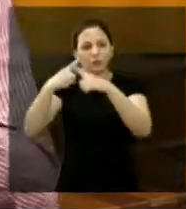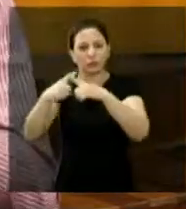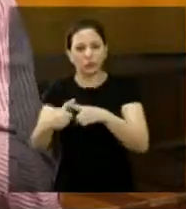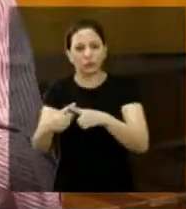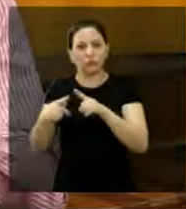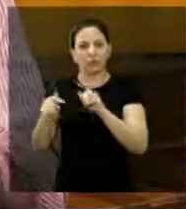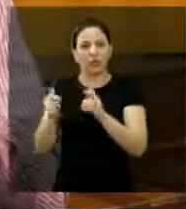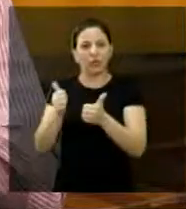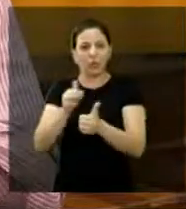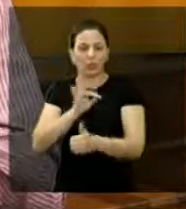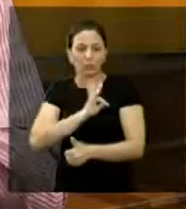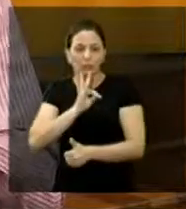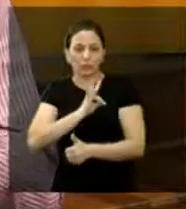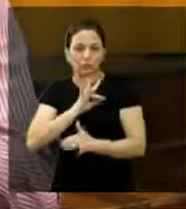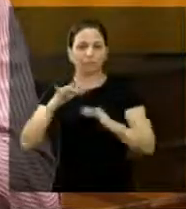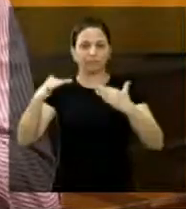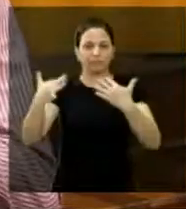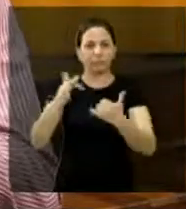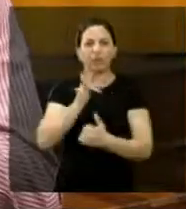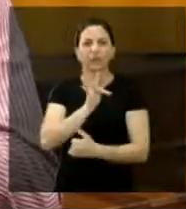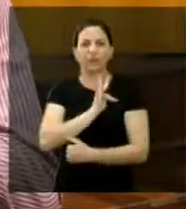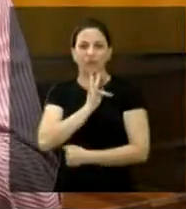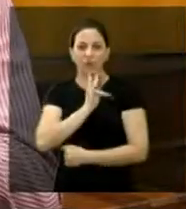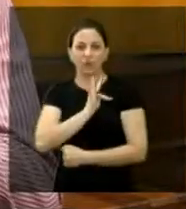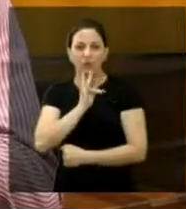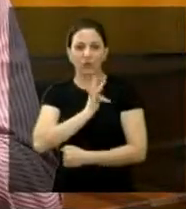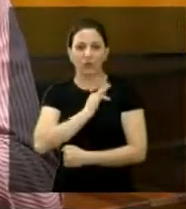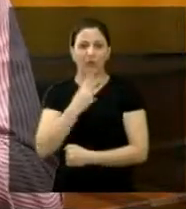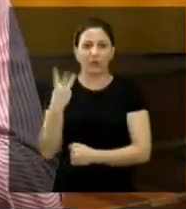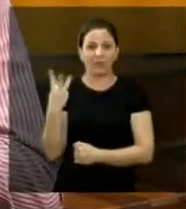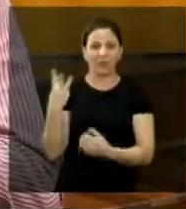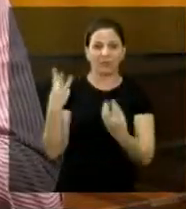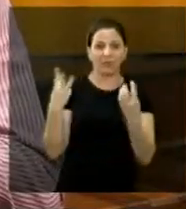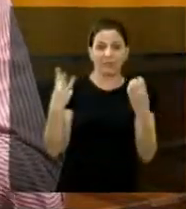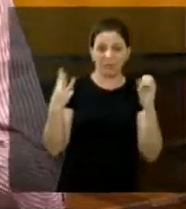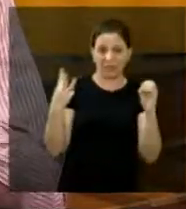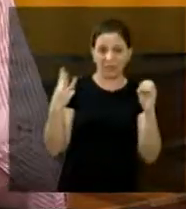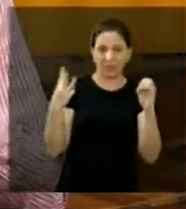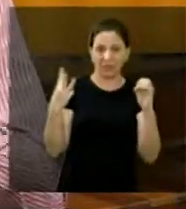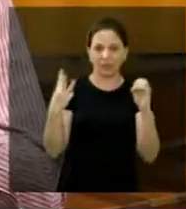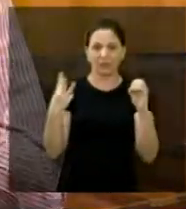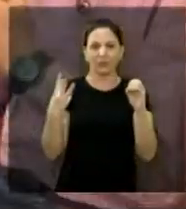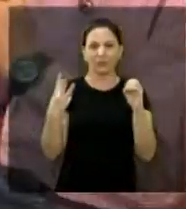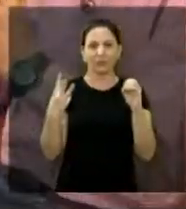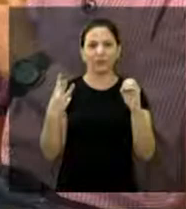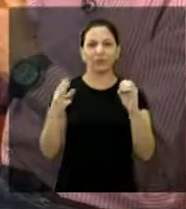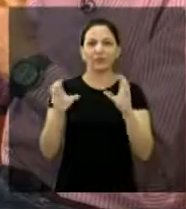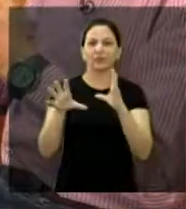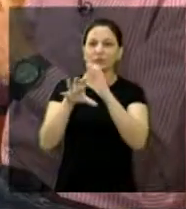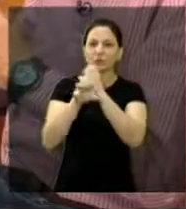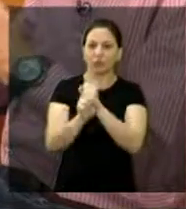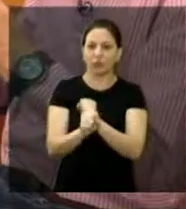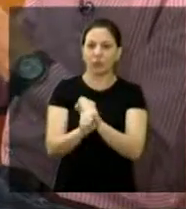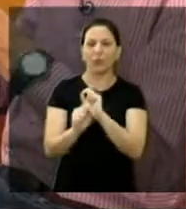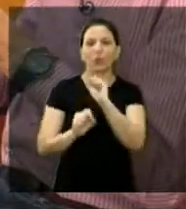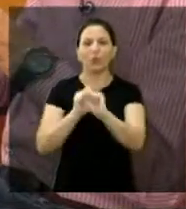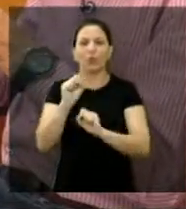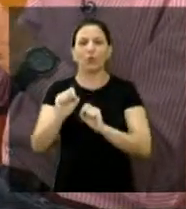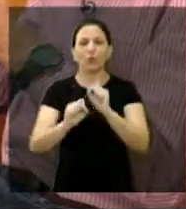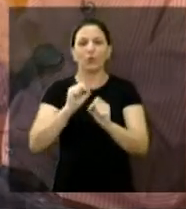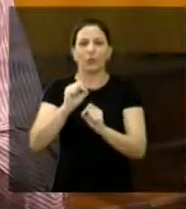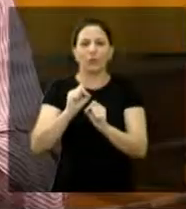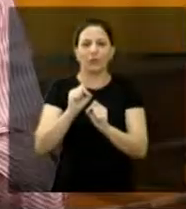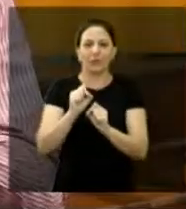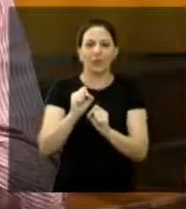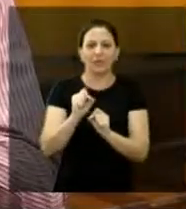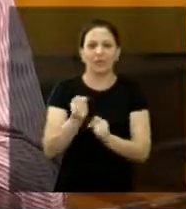super time, né? Foi lá, deu um passeio, ganhou de 3-0. Apaixonou. E o curioso é que a